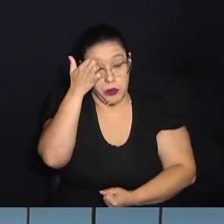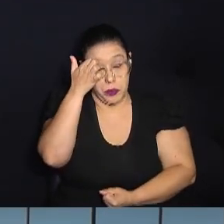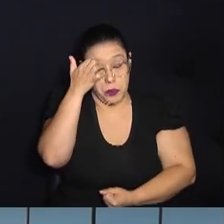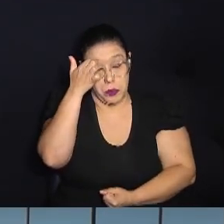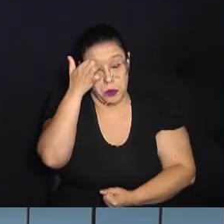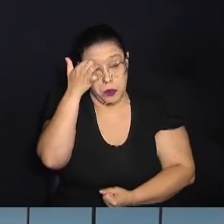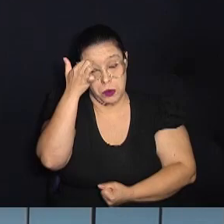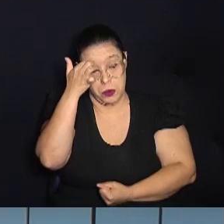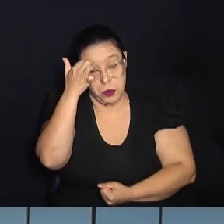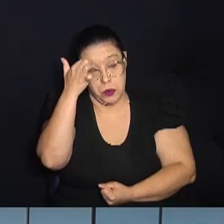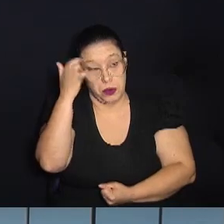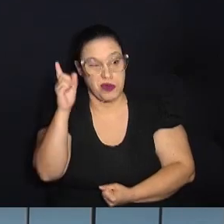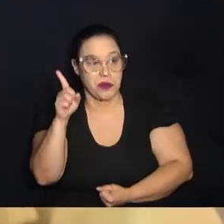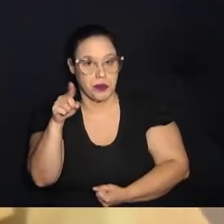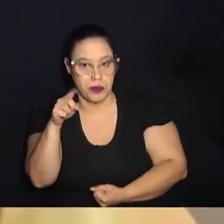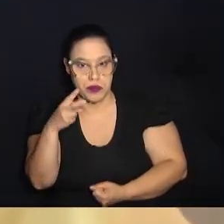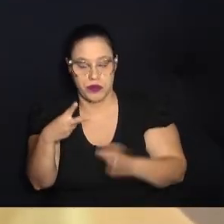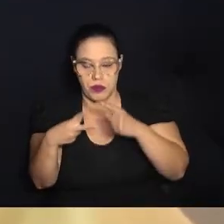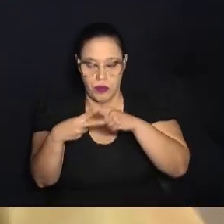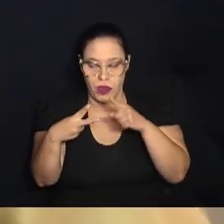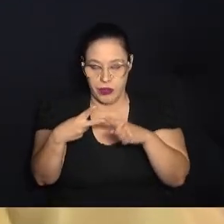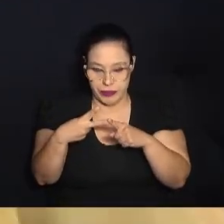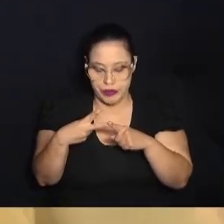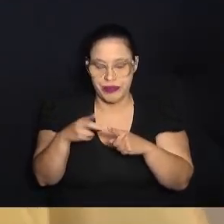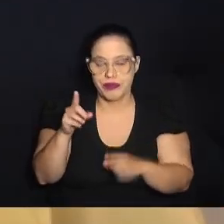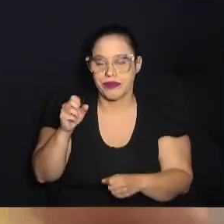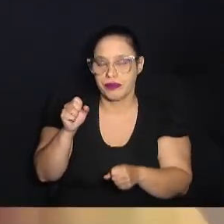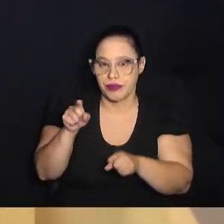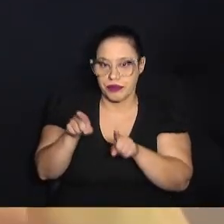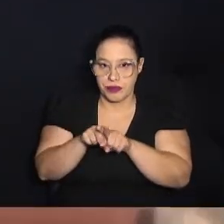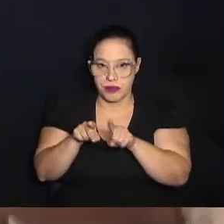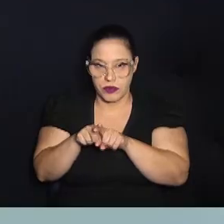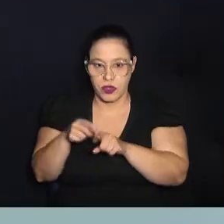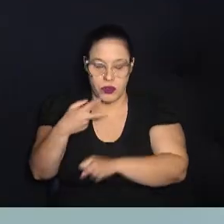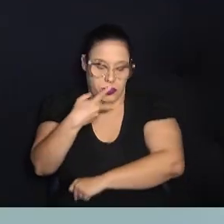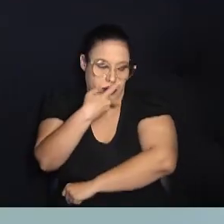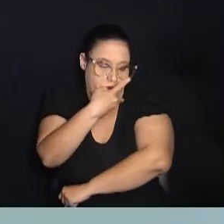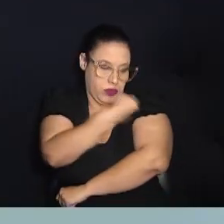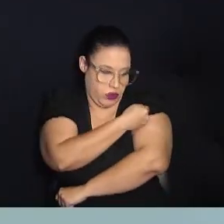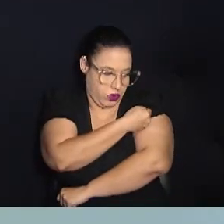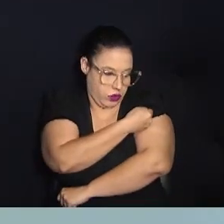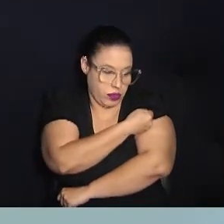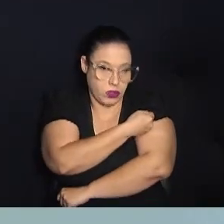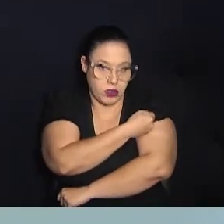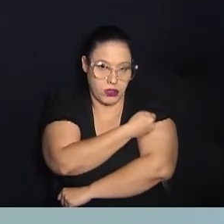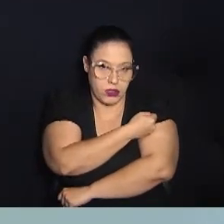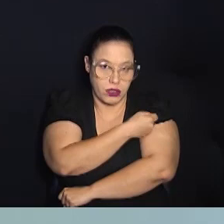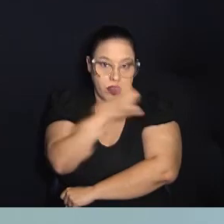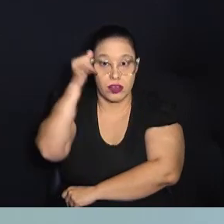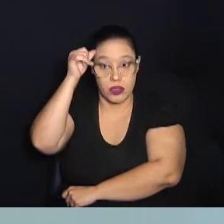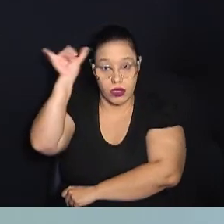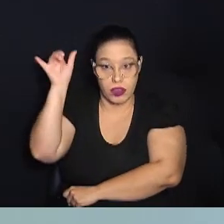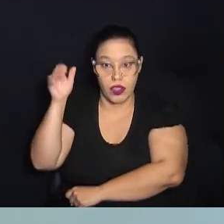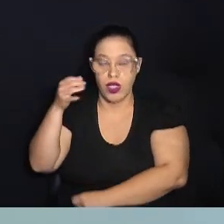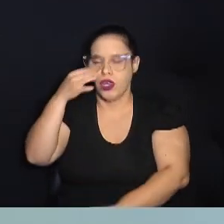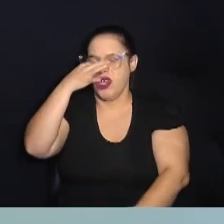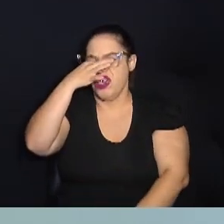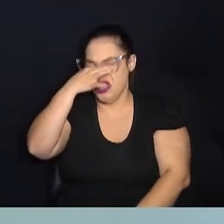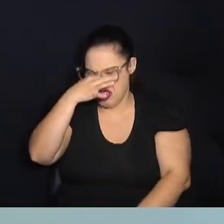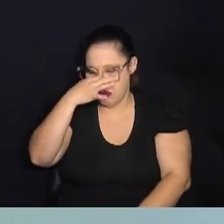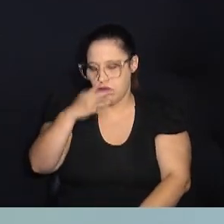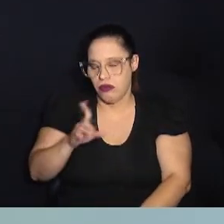de frio. Tem duas análises aí também. A gente vacina os idosos para prevenção de